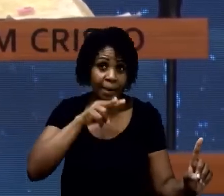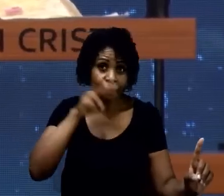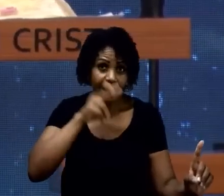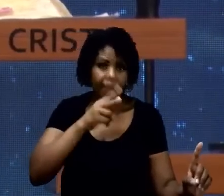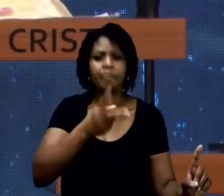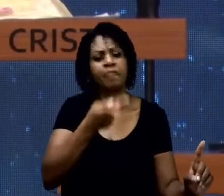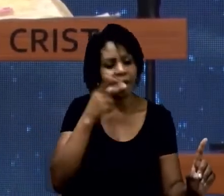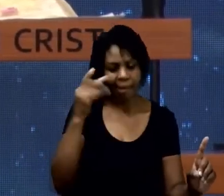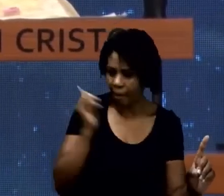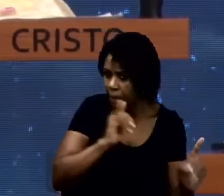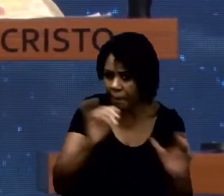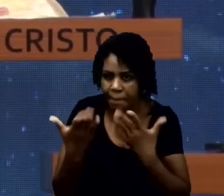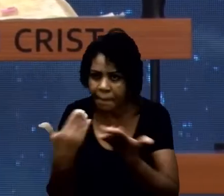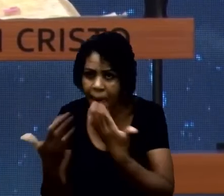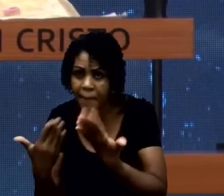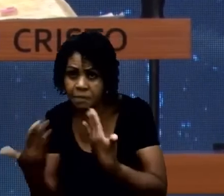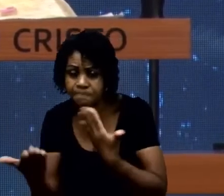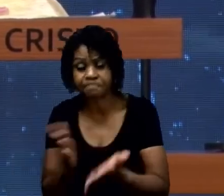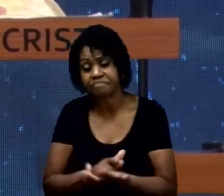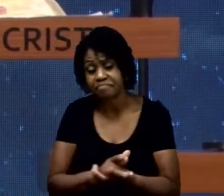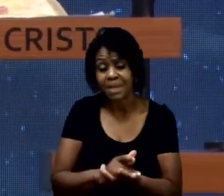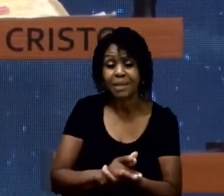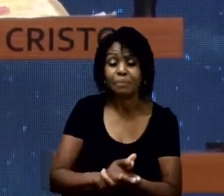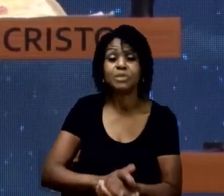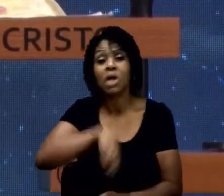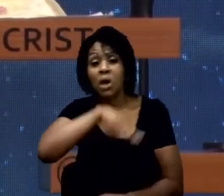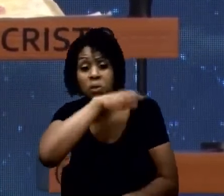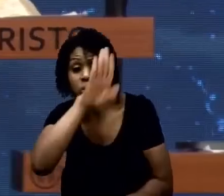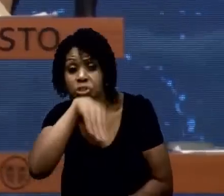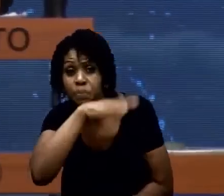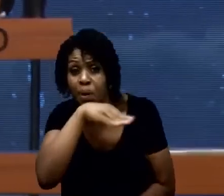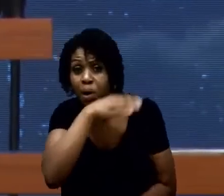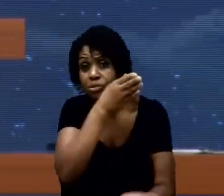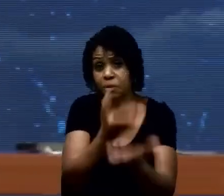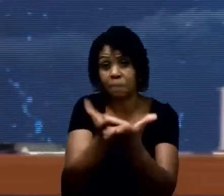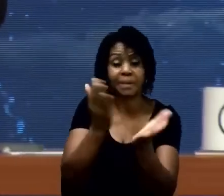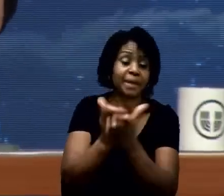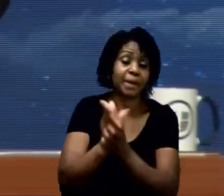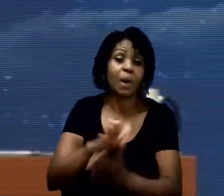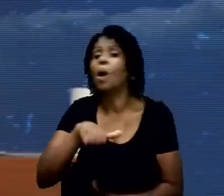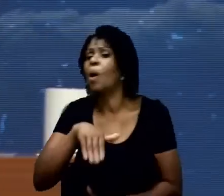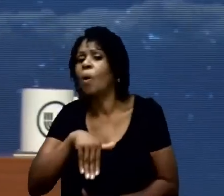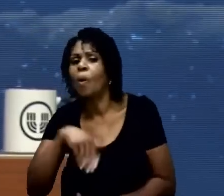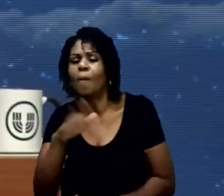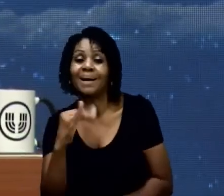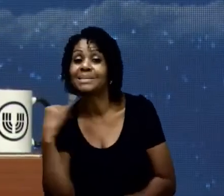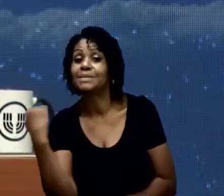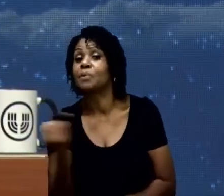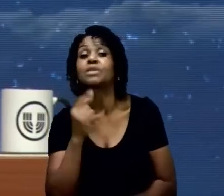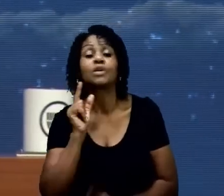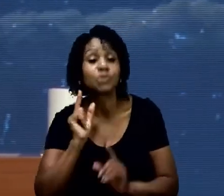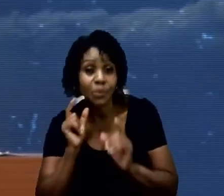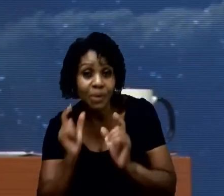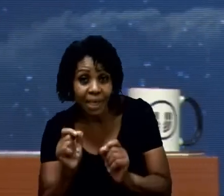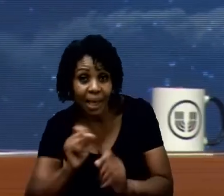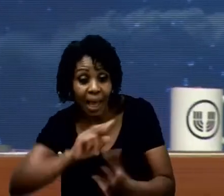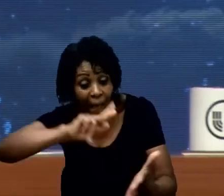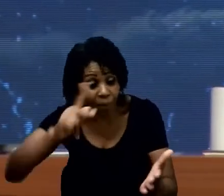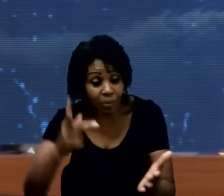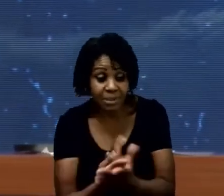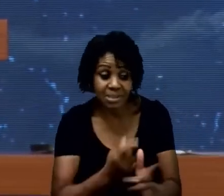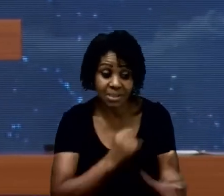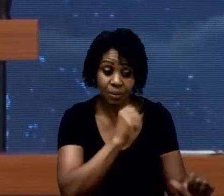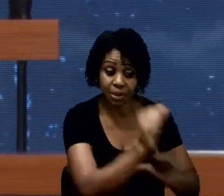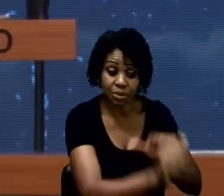Contaram do gadareno. Mas depois ficaram contando dos porcos. O que foi mais importante? O gadareno. O que aconteceu com vida do